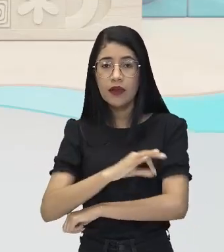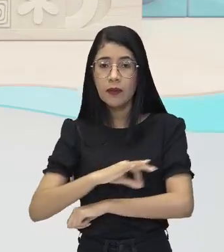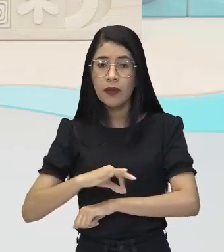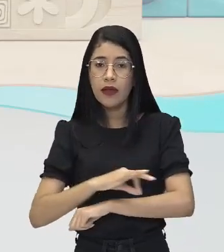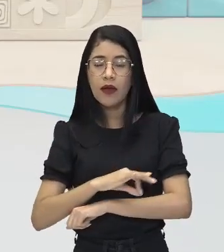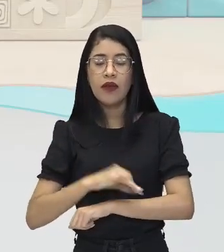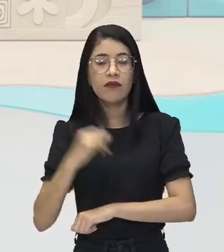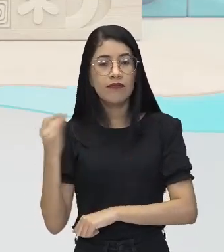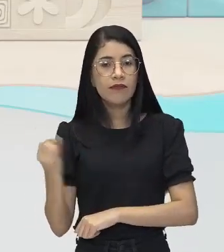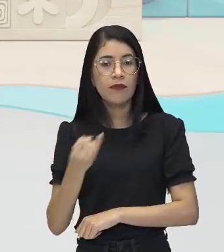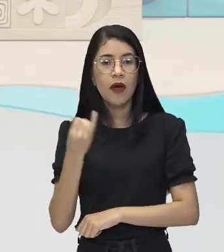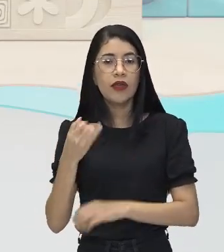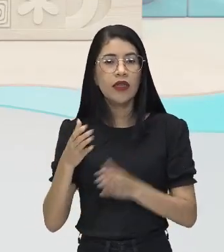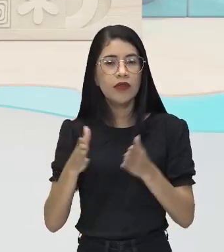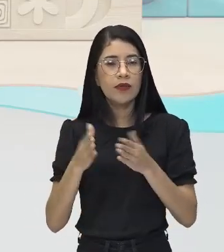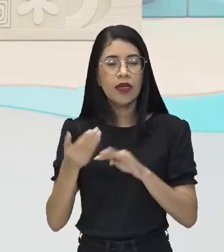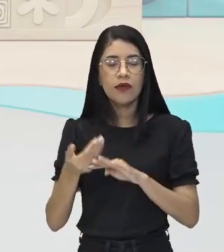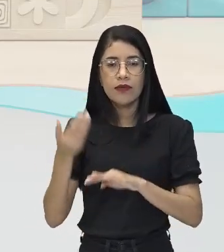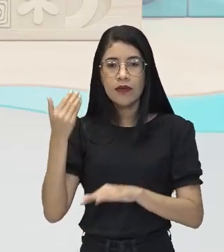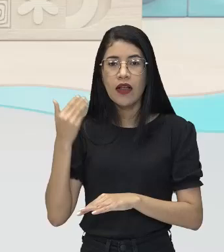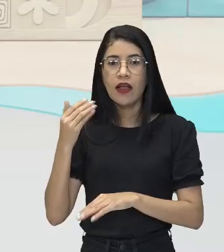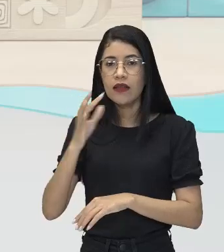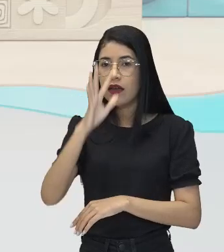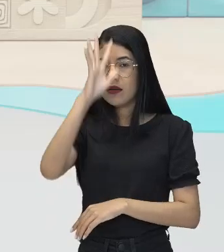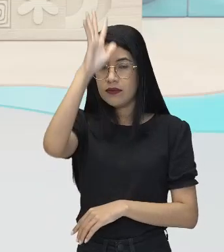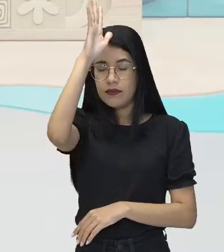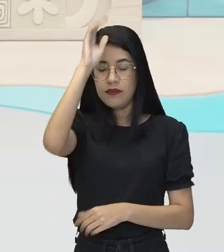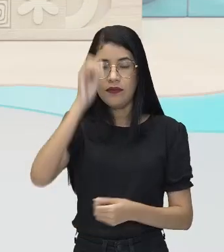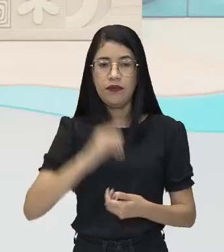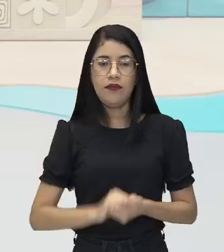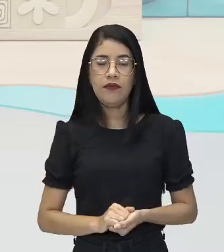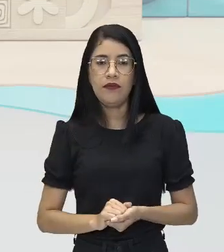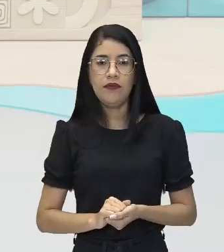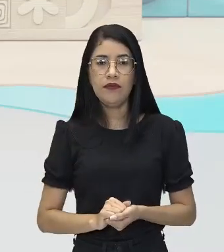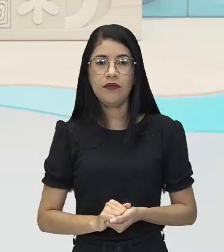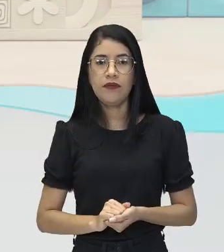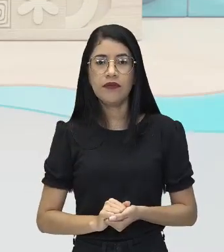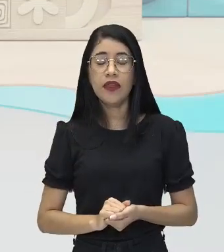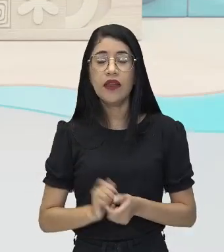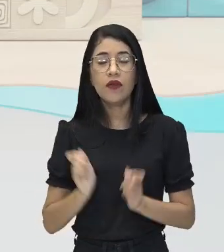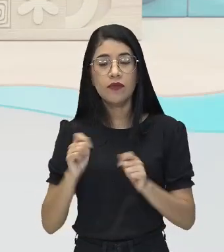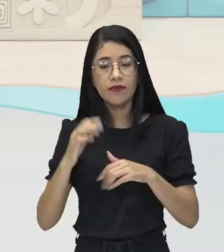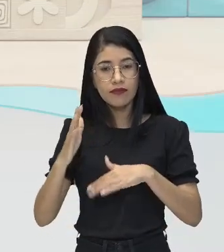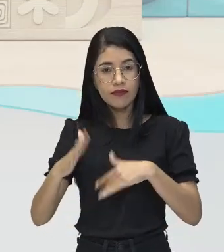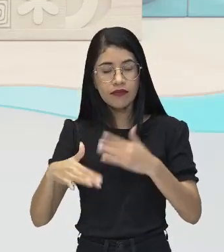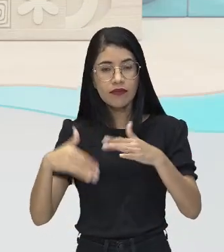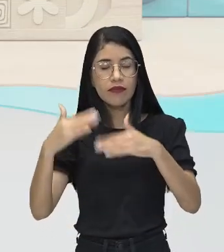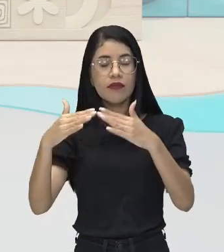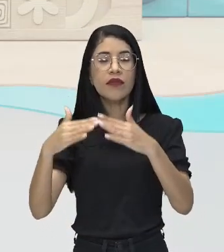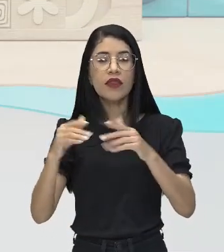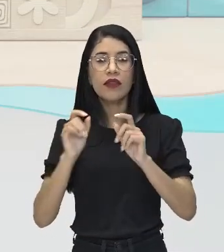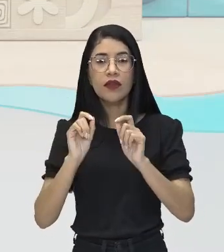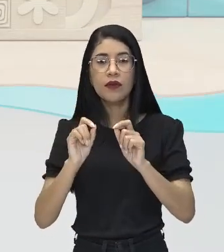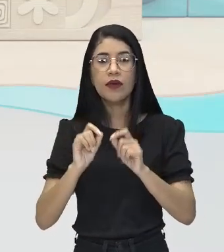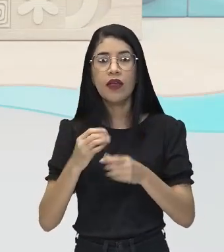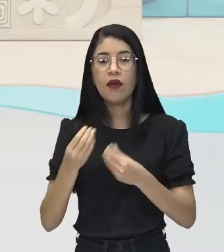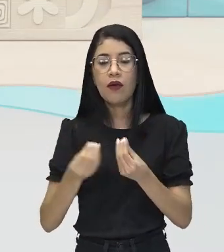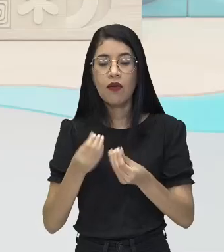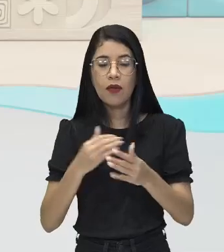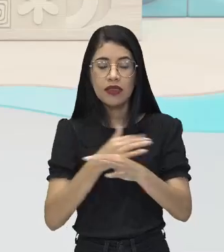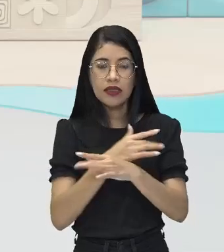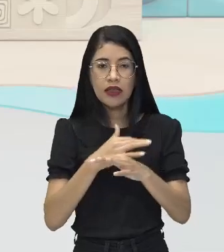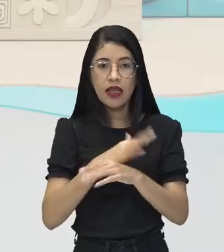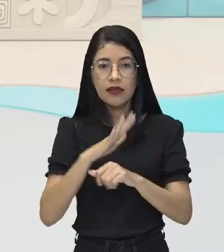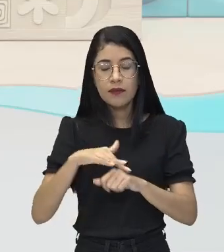muito importante para os romanos. Então, os romanos deram um avanço nesse item, na questão da